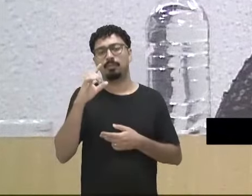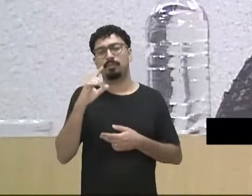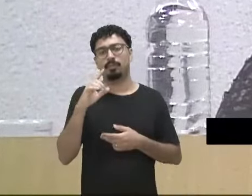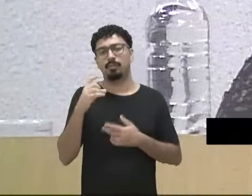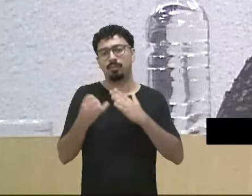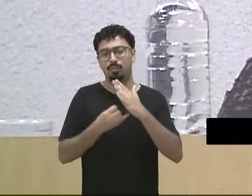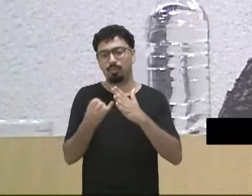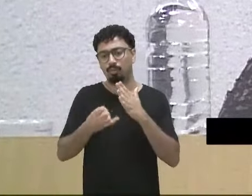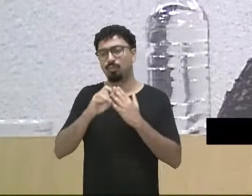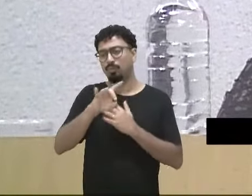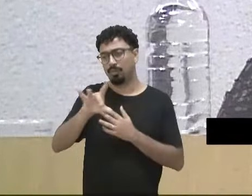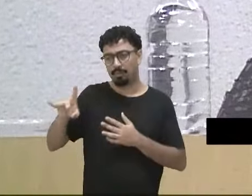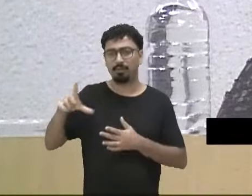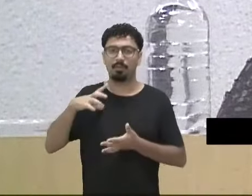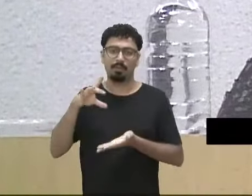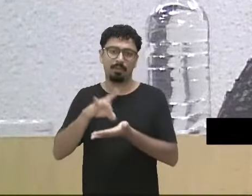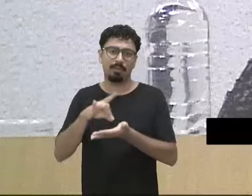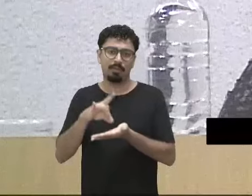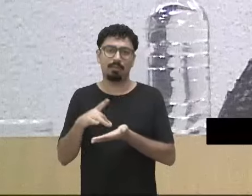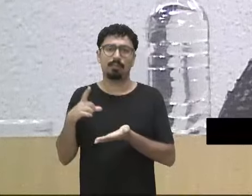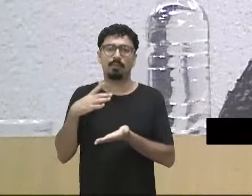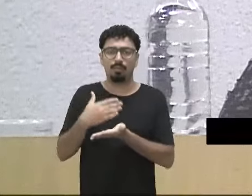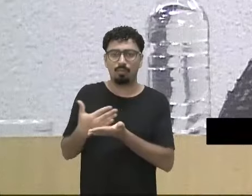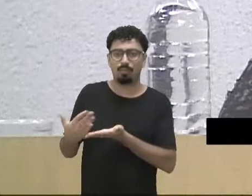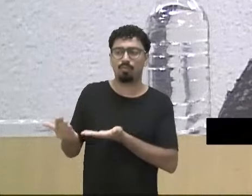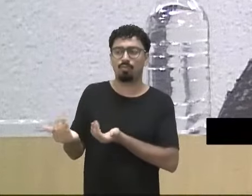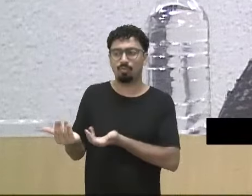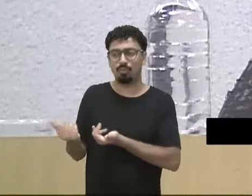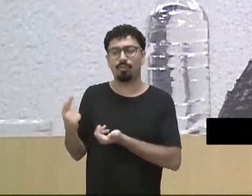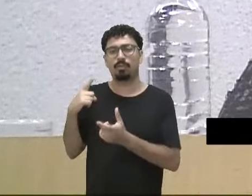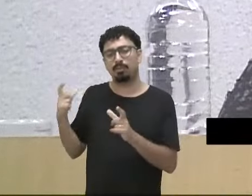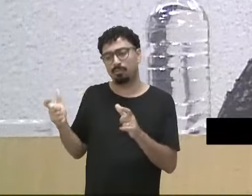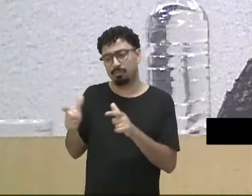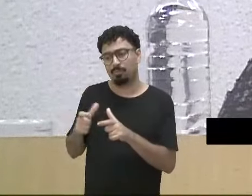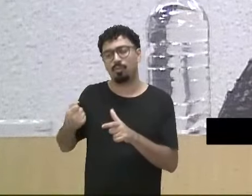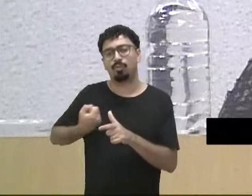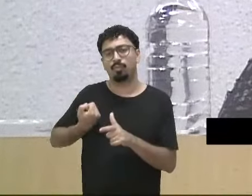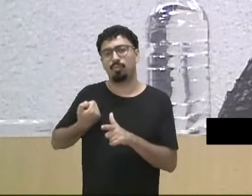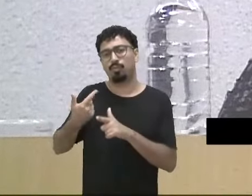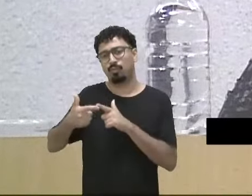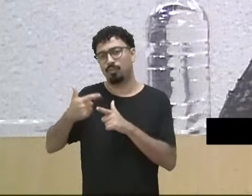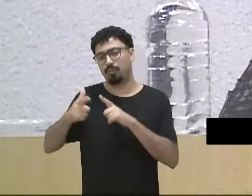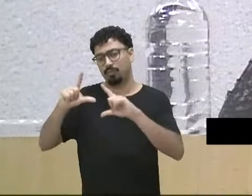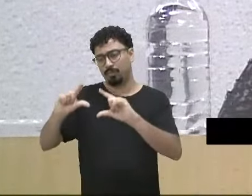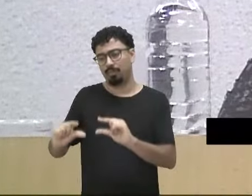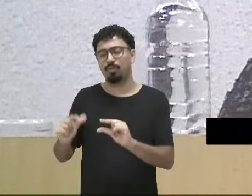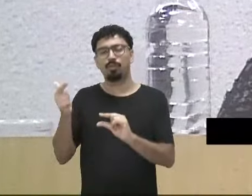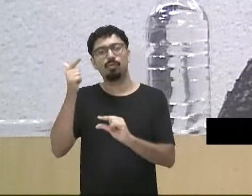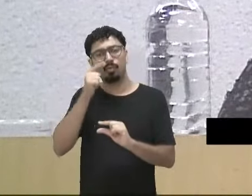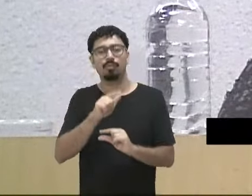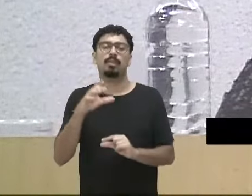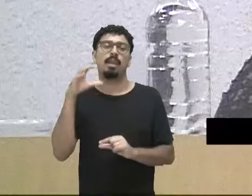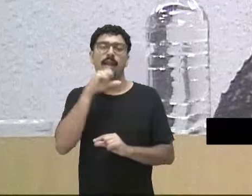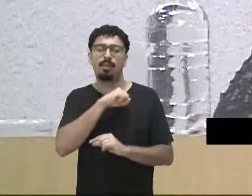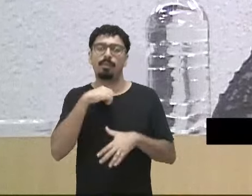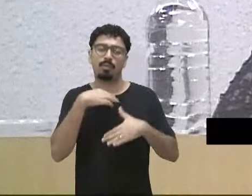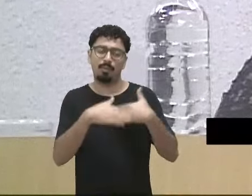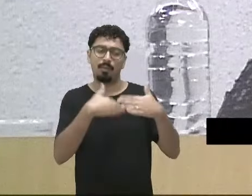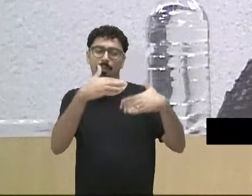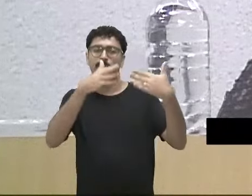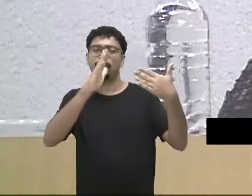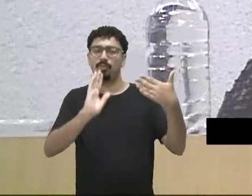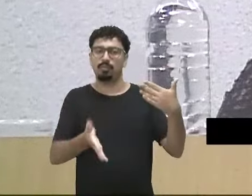mesmo pontuou, então tem institutos mais jovens, com bem menos servidores, com bem menos problemas, e aí eles acabam conseguindo, né? Às vezes, já